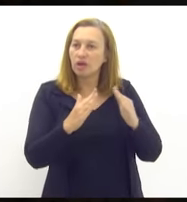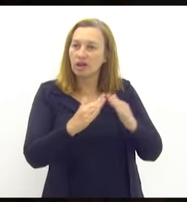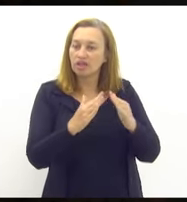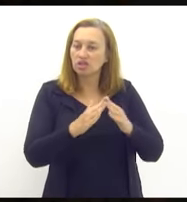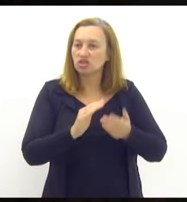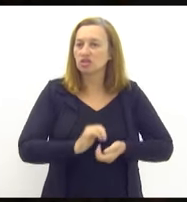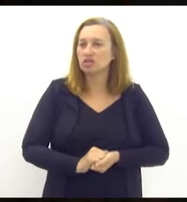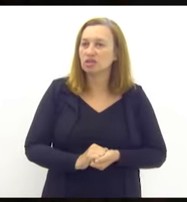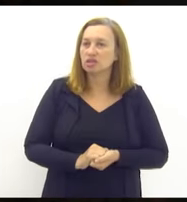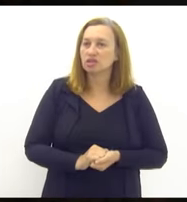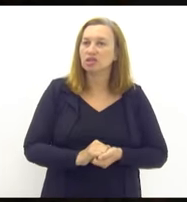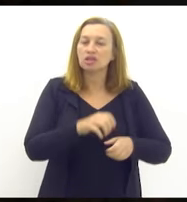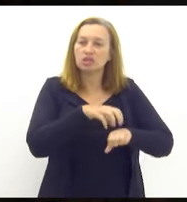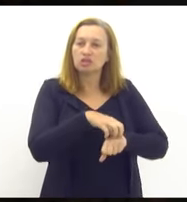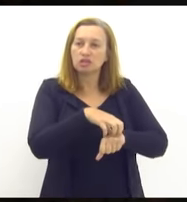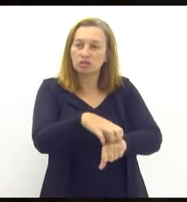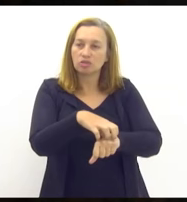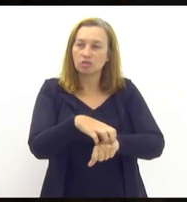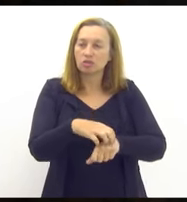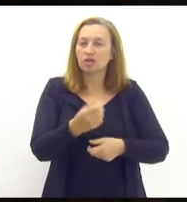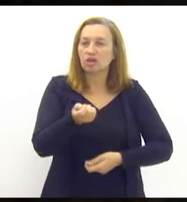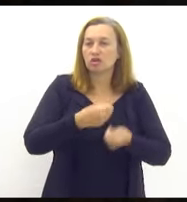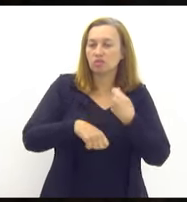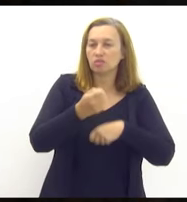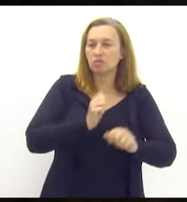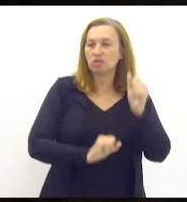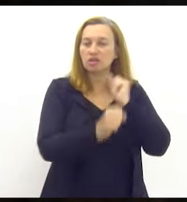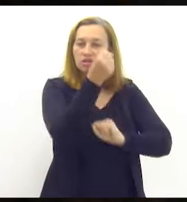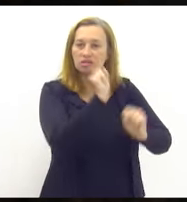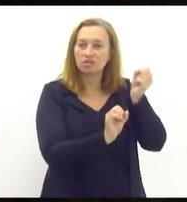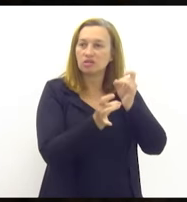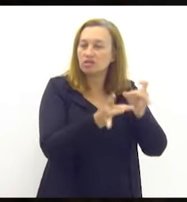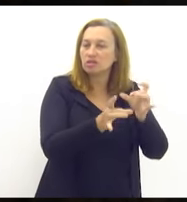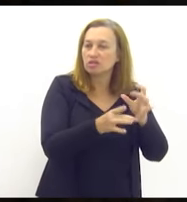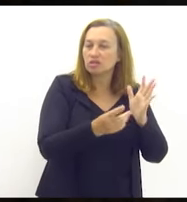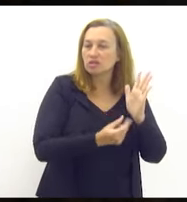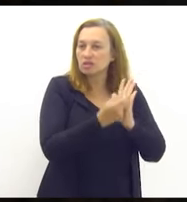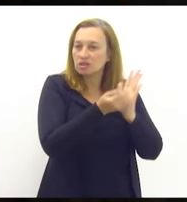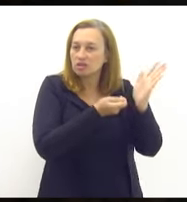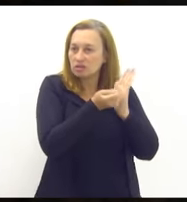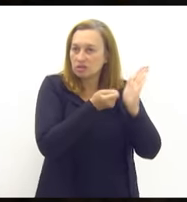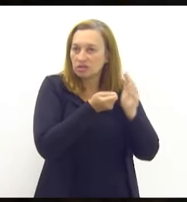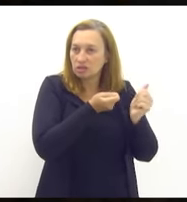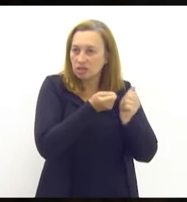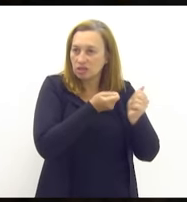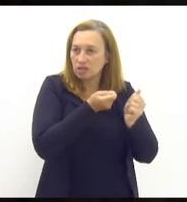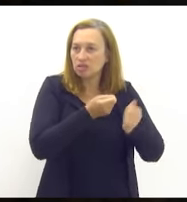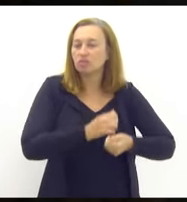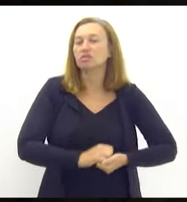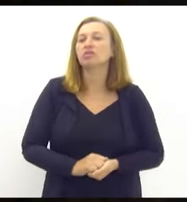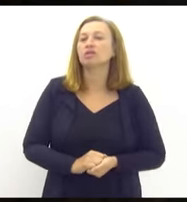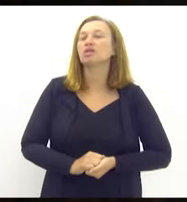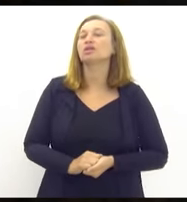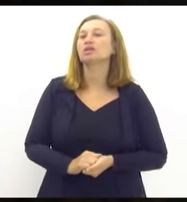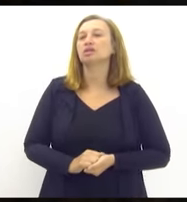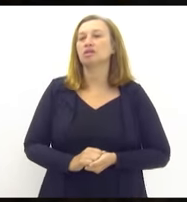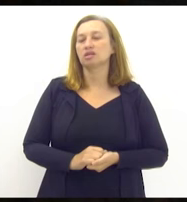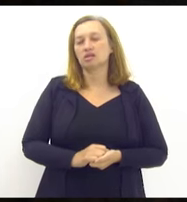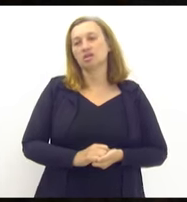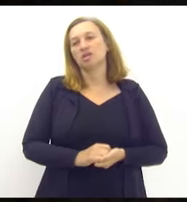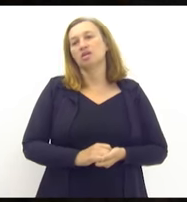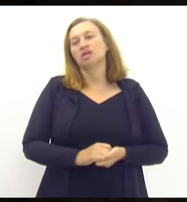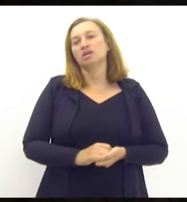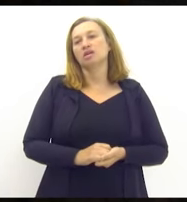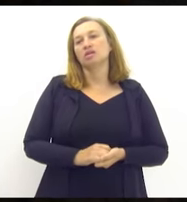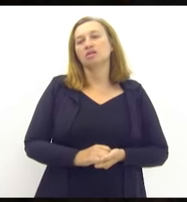transportes de Economia Indústria e Comércio e de orçamento Finanças fiscalização financeira e controle para